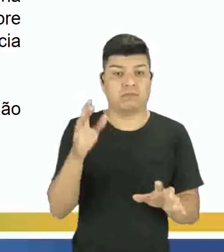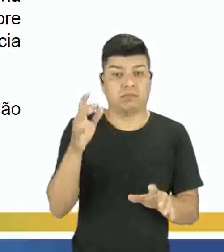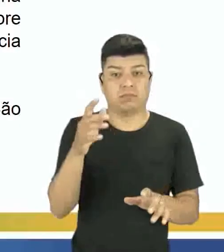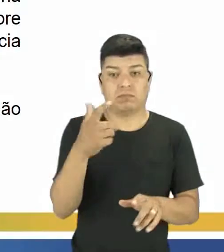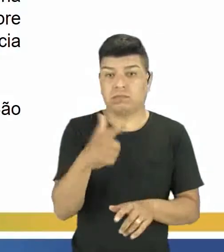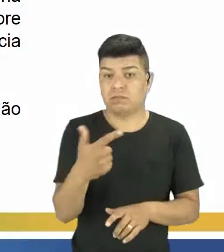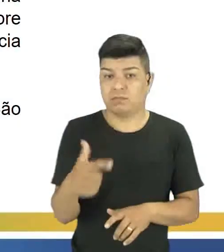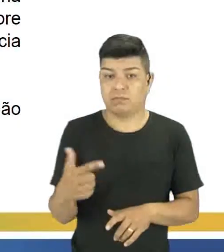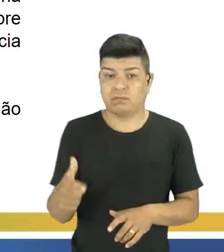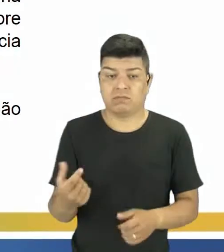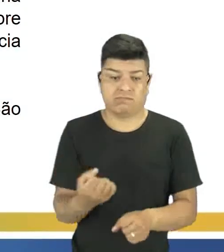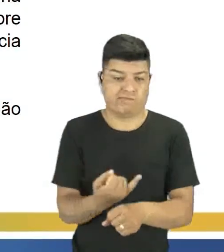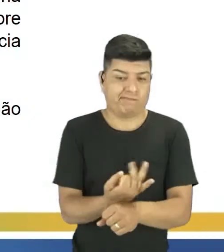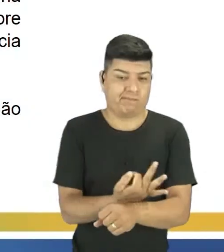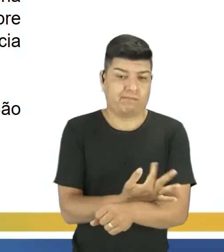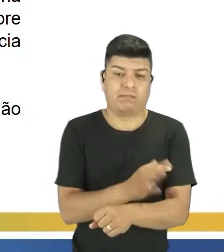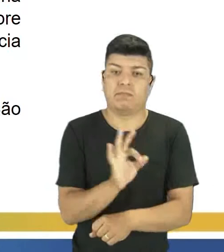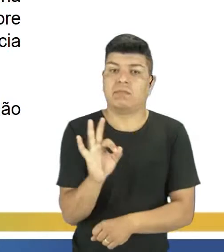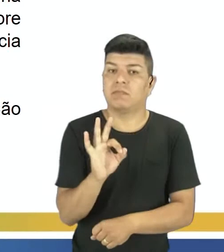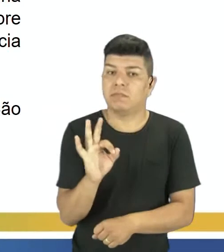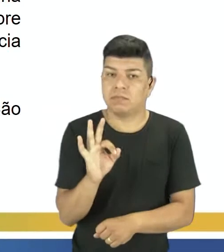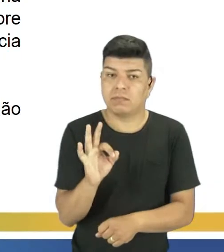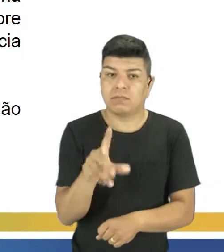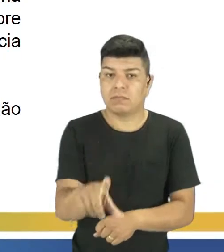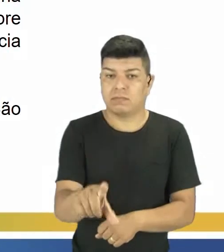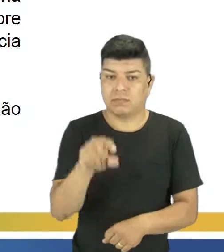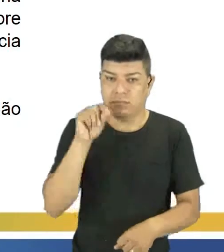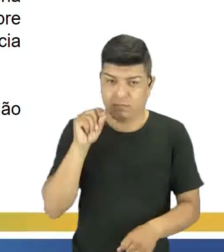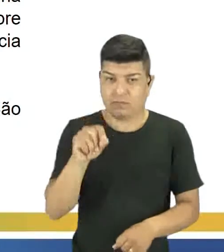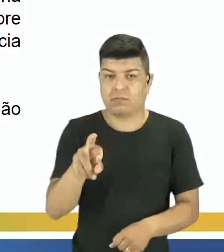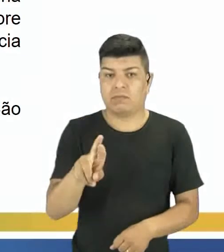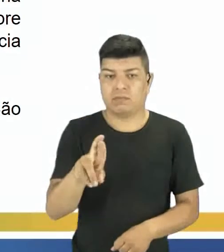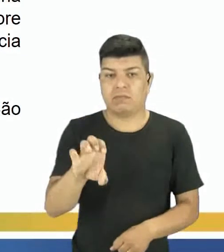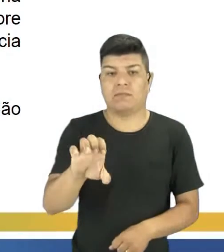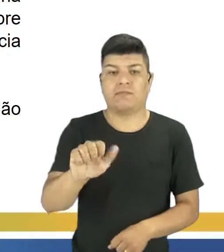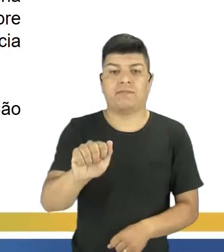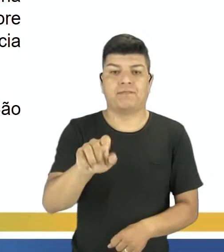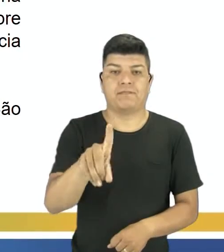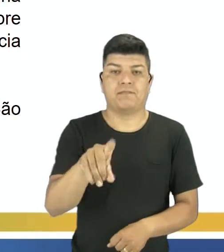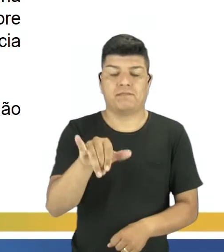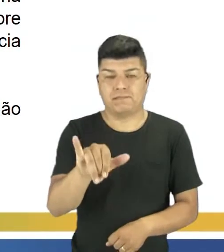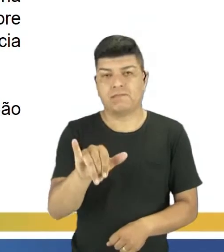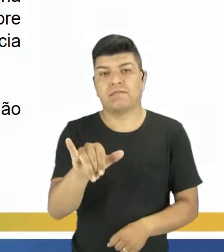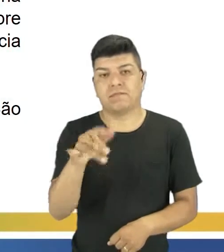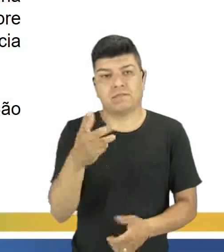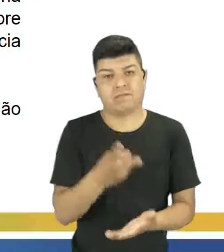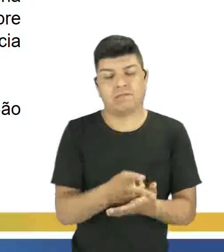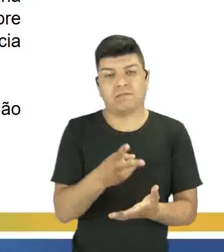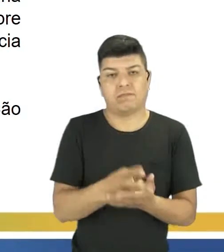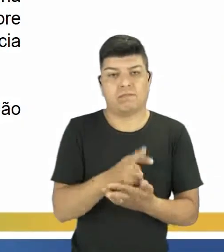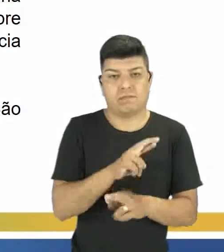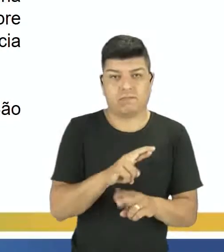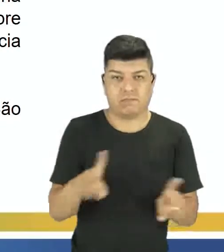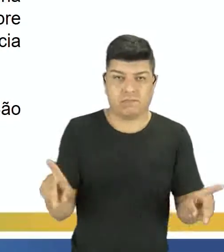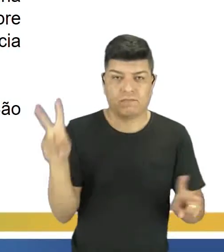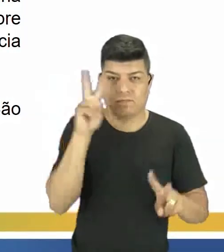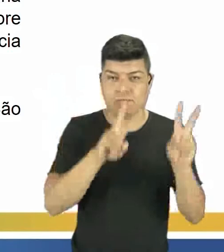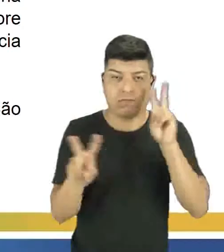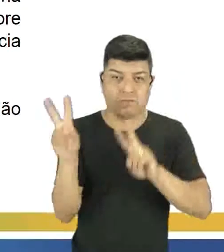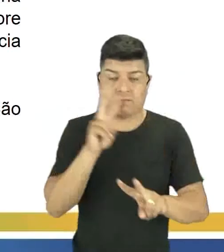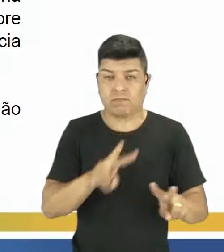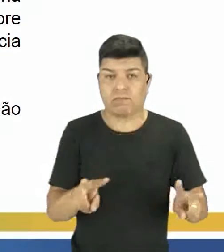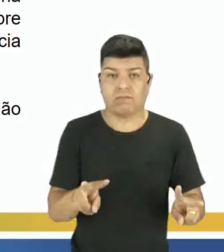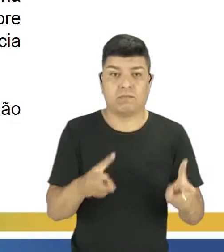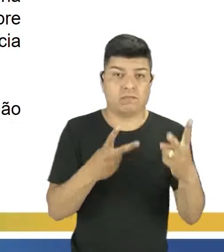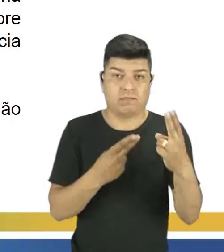tenha nenhuma emoção estética. A escolha do handmade é sempre baseada na indiferença visual e, ao